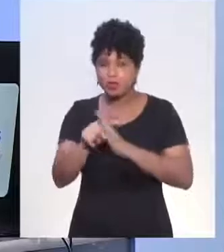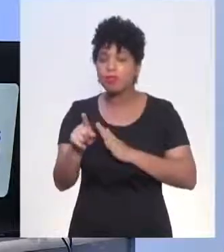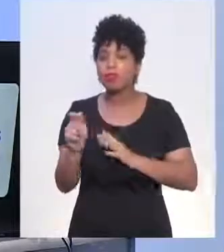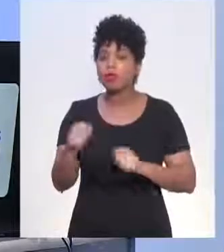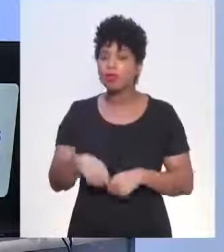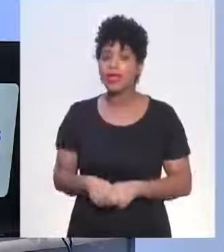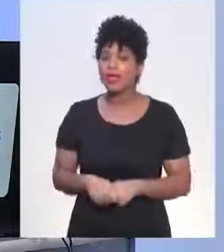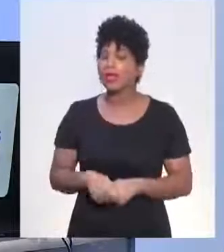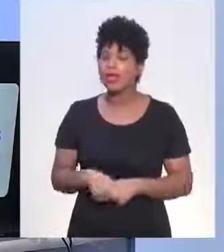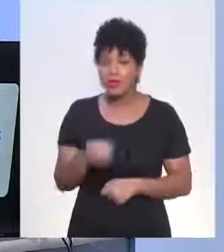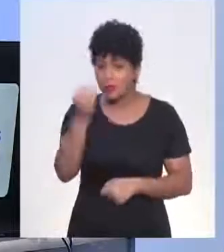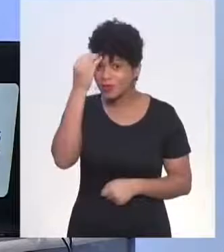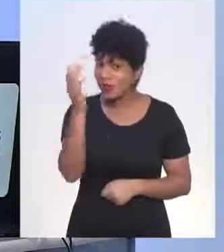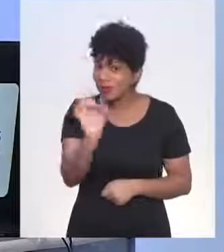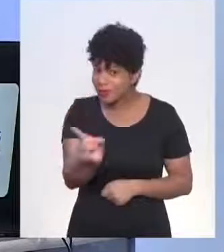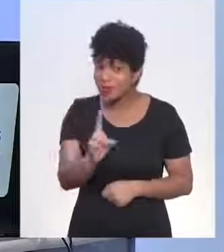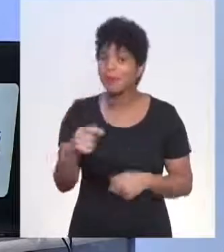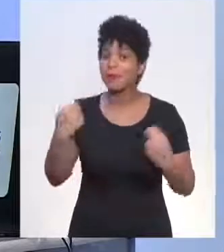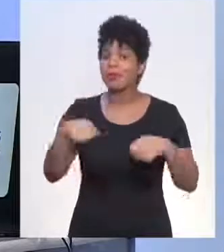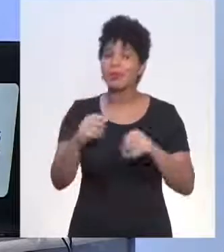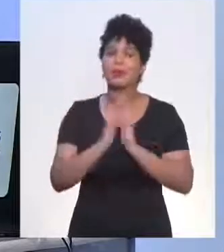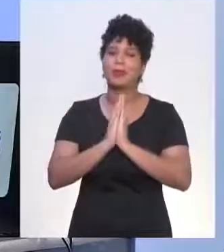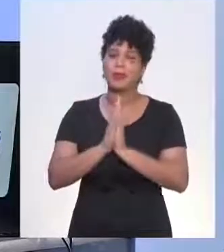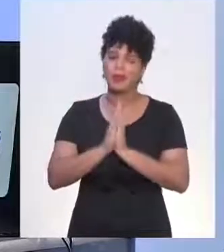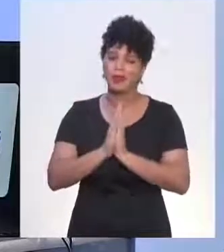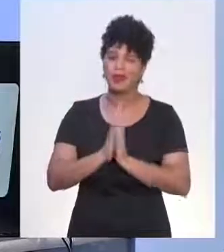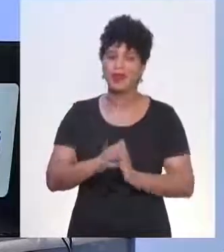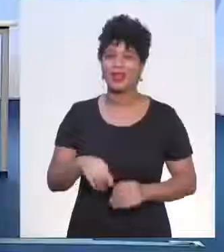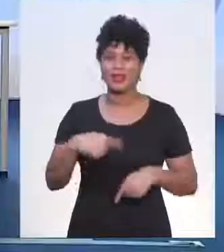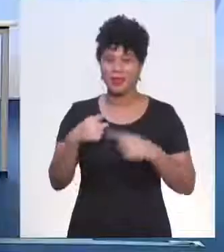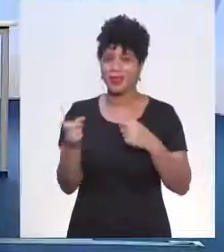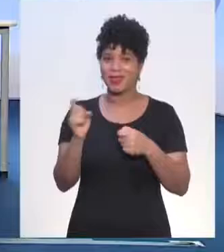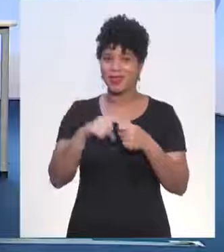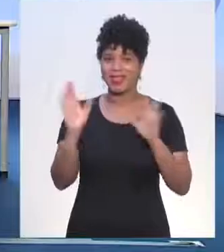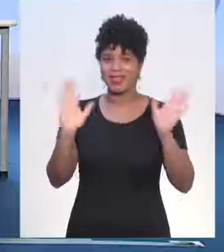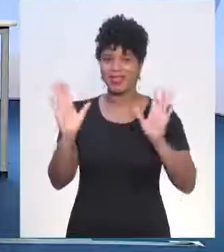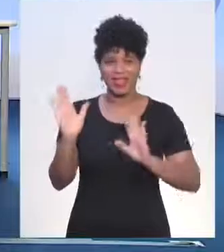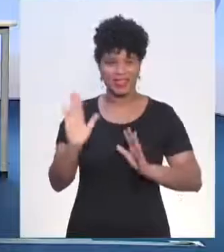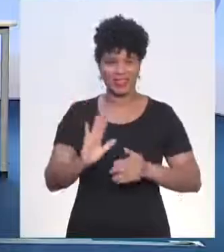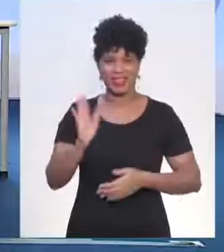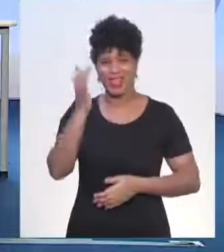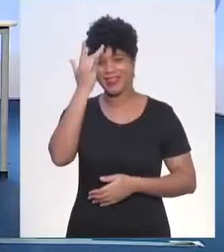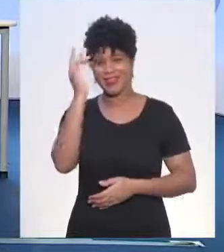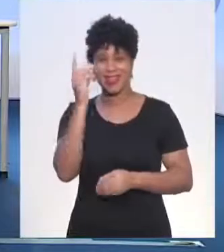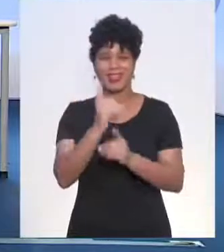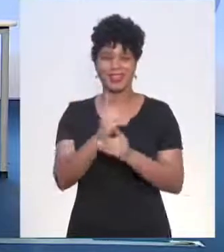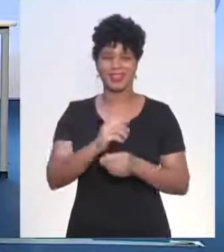enquete, por favor. Respondam a enquete, a gente já volta. Obrigado, tchau, tchau, até amanhã.